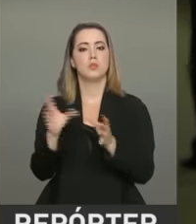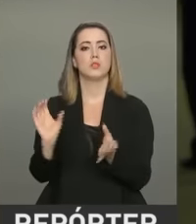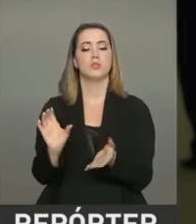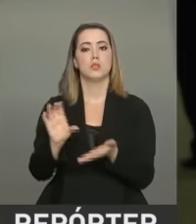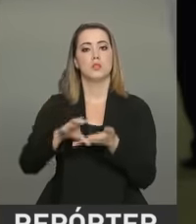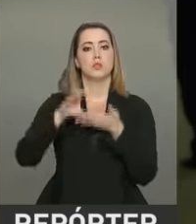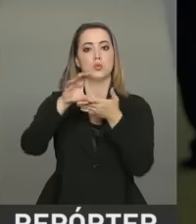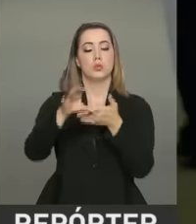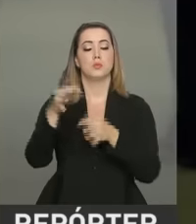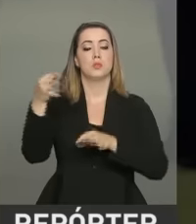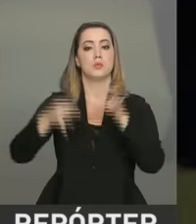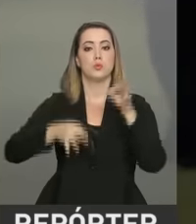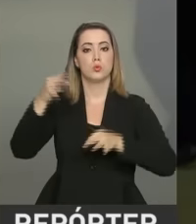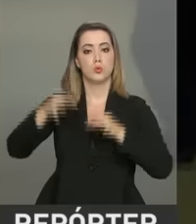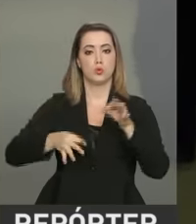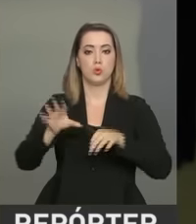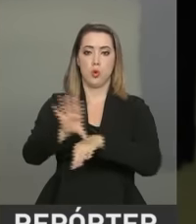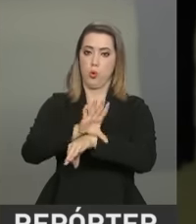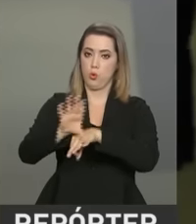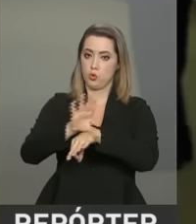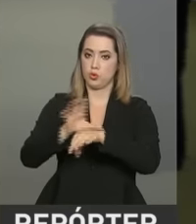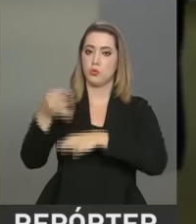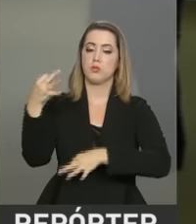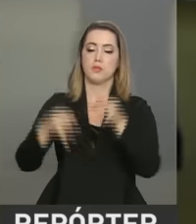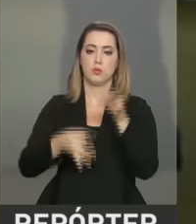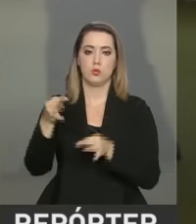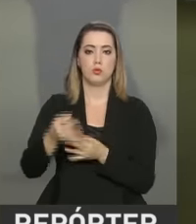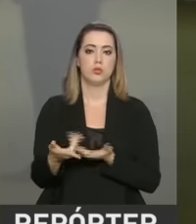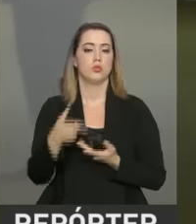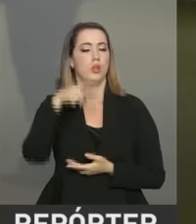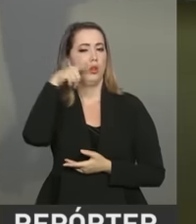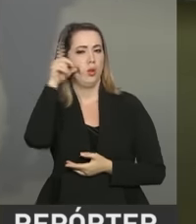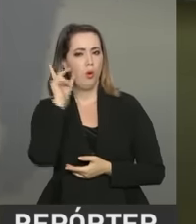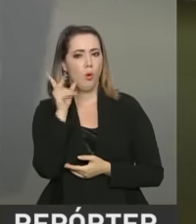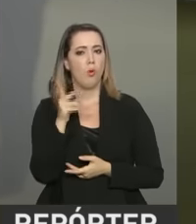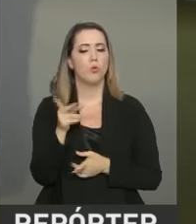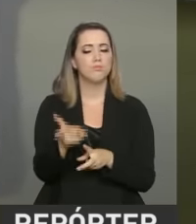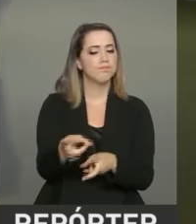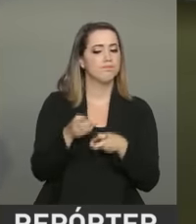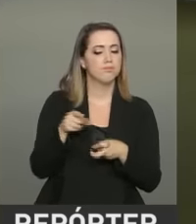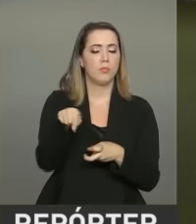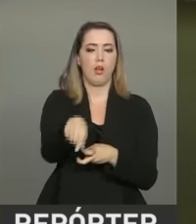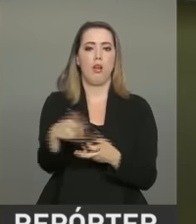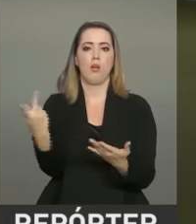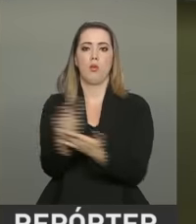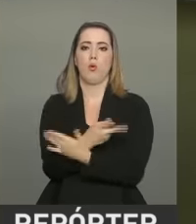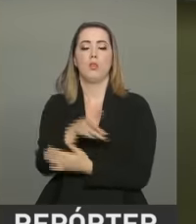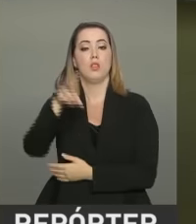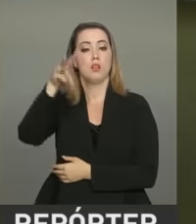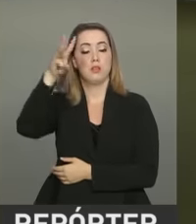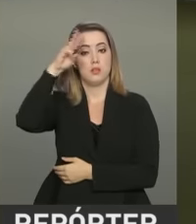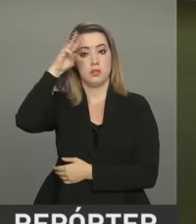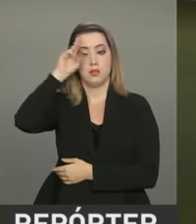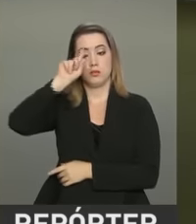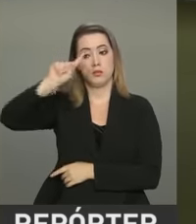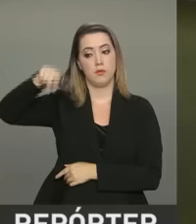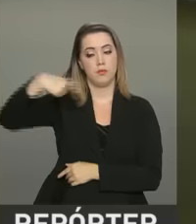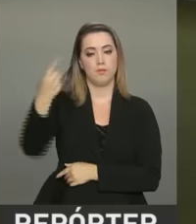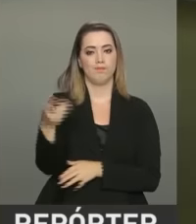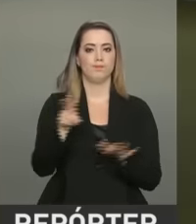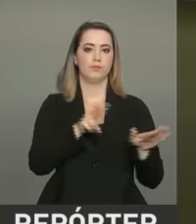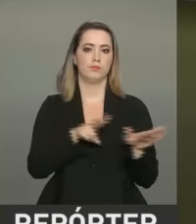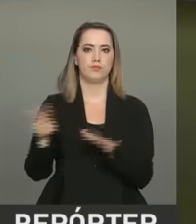e Justiça. Ontem, o presidente da Câmara, Rodrigo Maia, disse que a expectativa é que isso ocorra na terça-feira da semana que